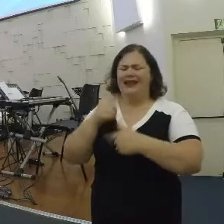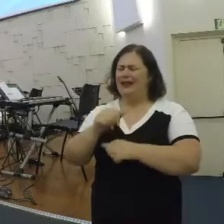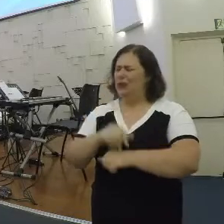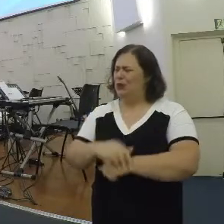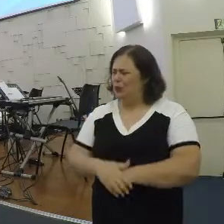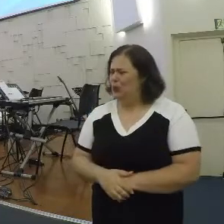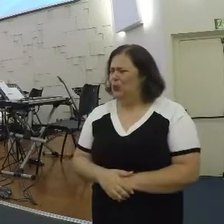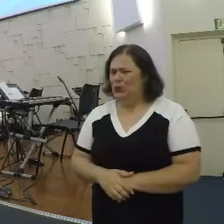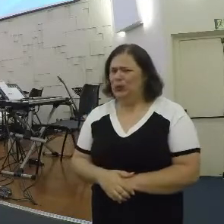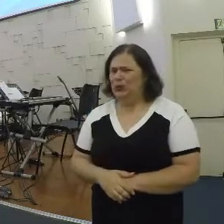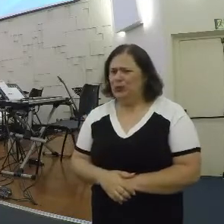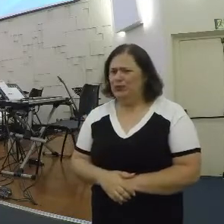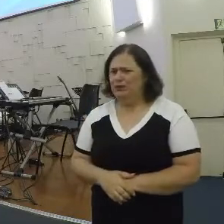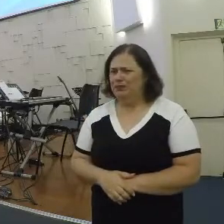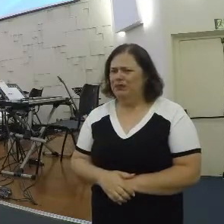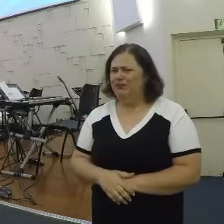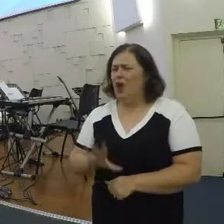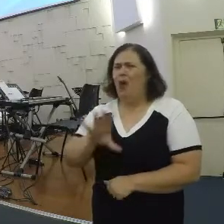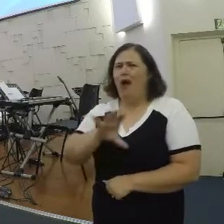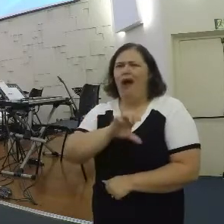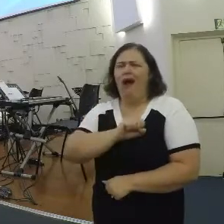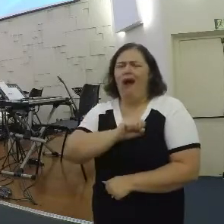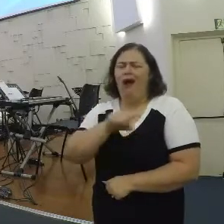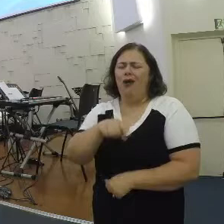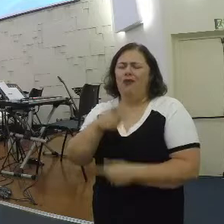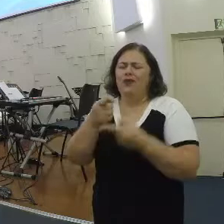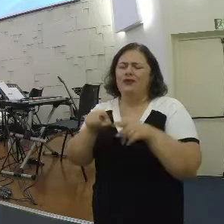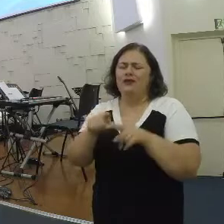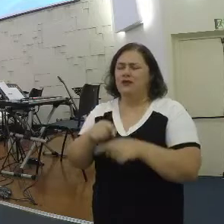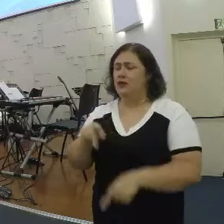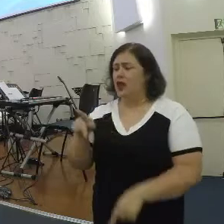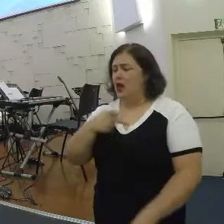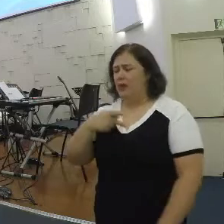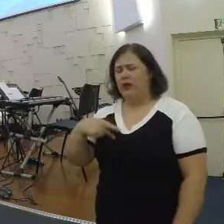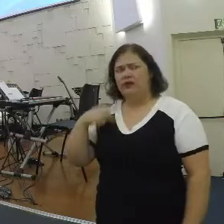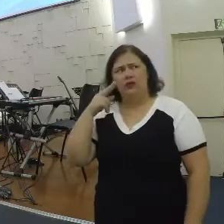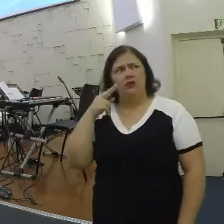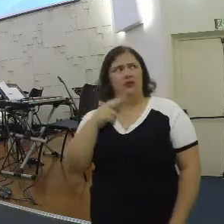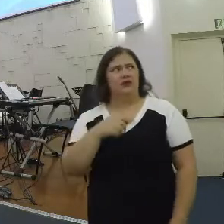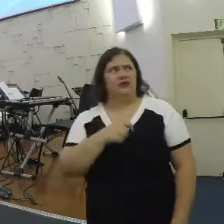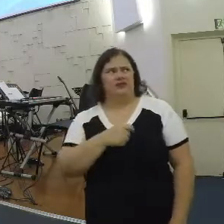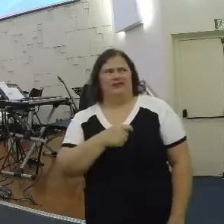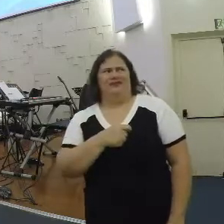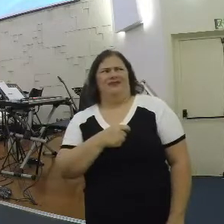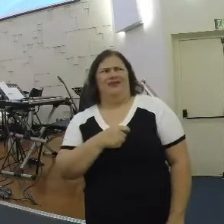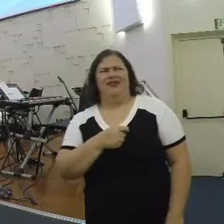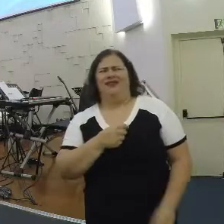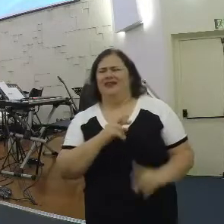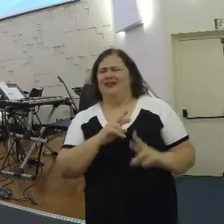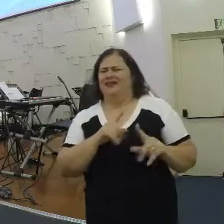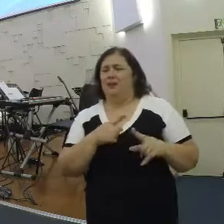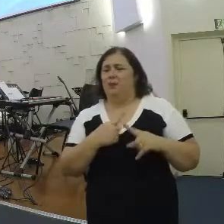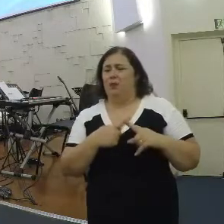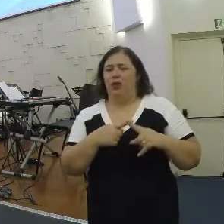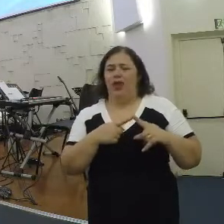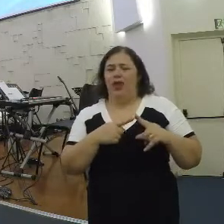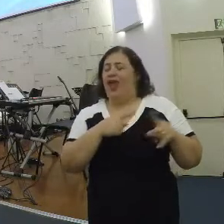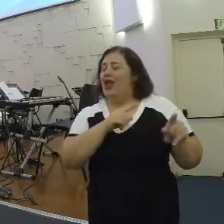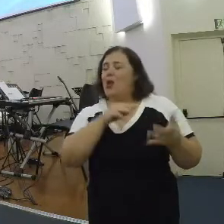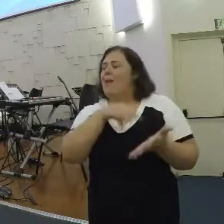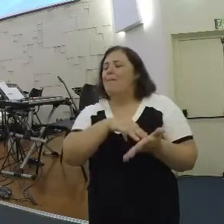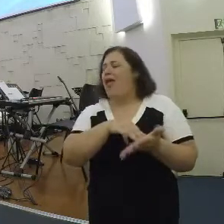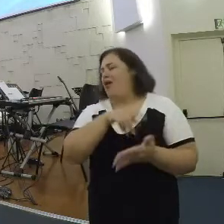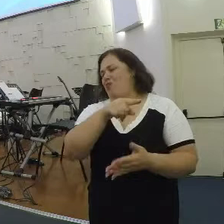coisa de baiano, né? Criaram isso lá na Bahia. Imagino que o pessoal ficou esperando qual seria a música de axé. Meu pai disse: eu quero um hino do cantor cristão chamado Jesus